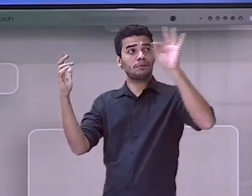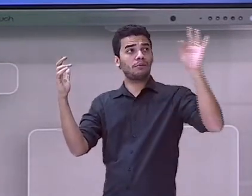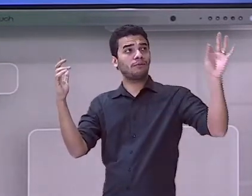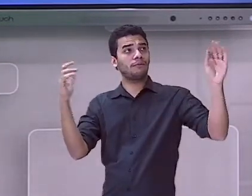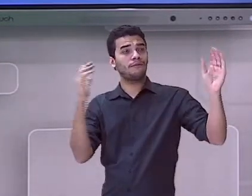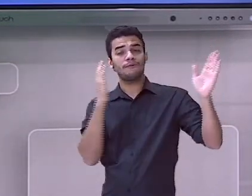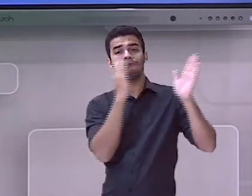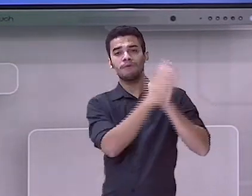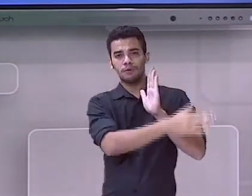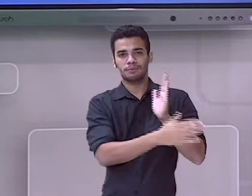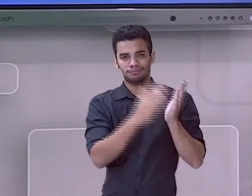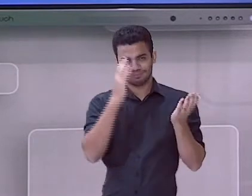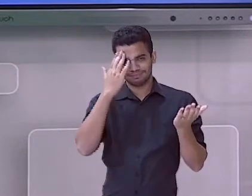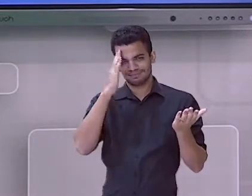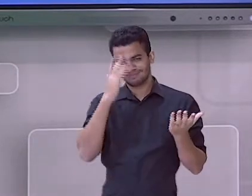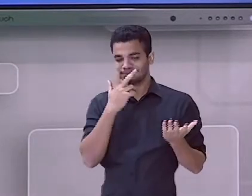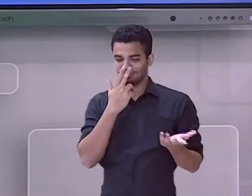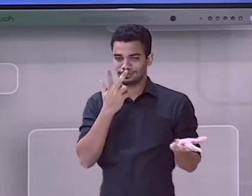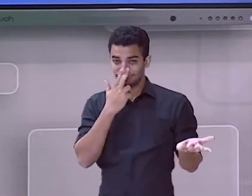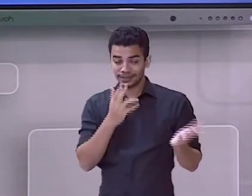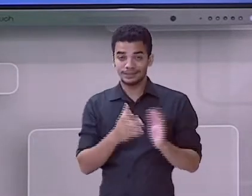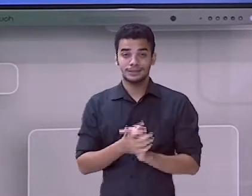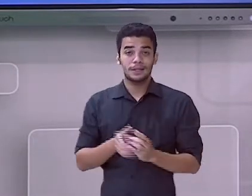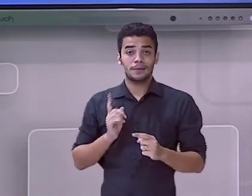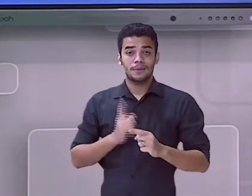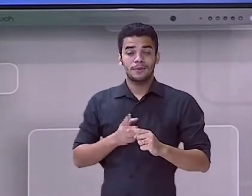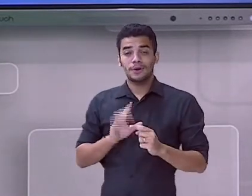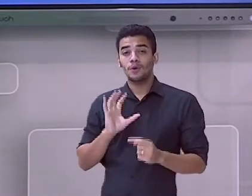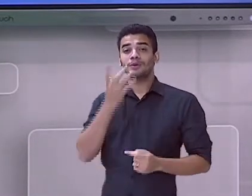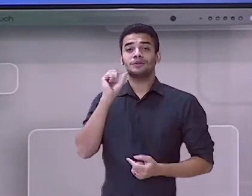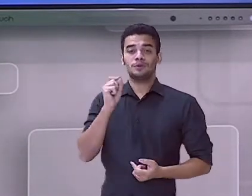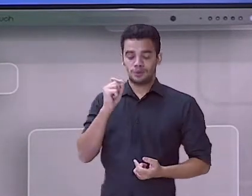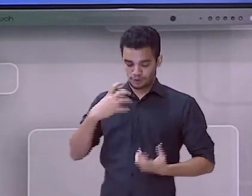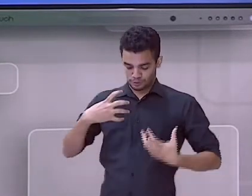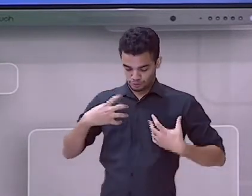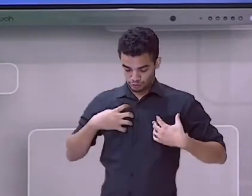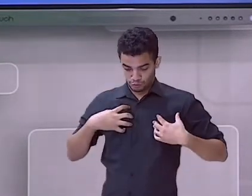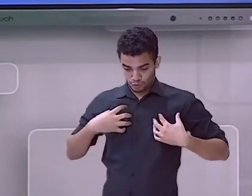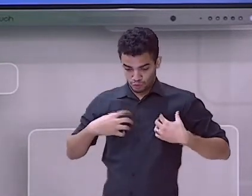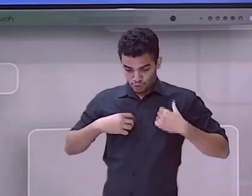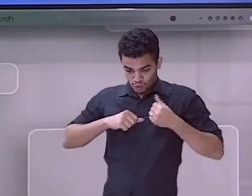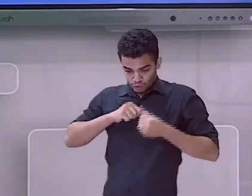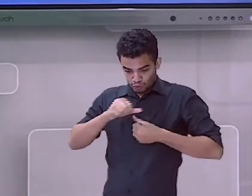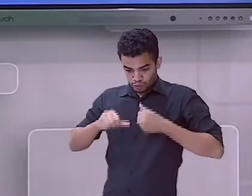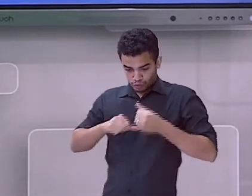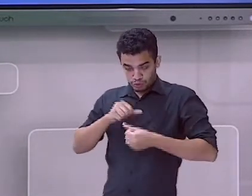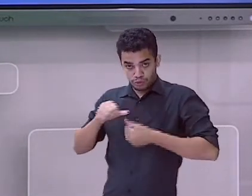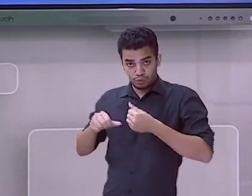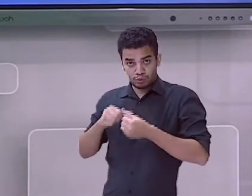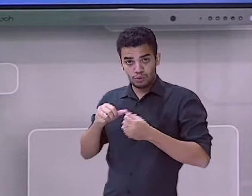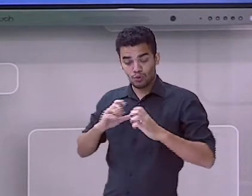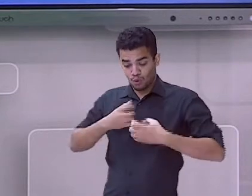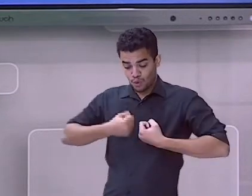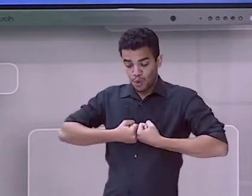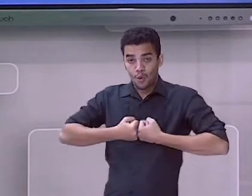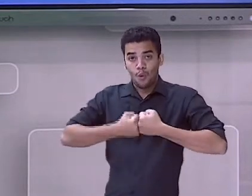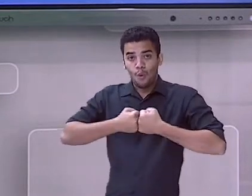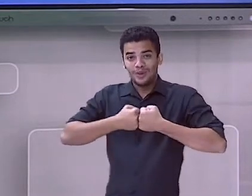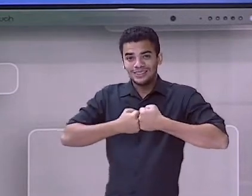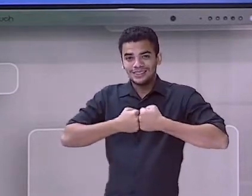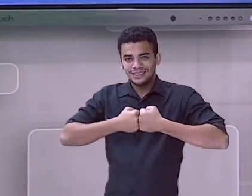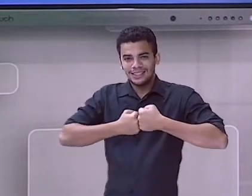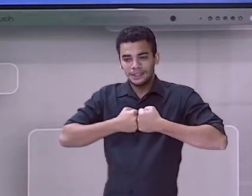equidise, já trocou de exoesqueleto e já está bem longe. Não quer dizer que ela